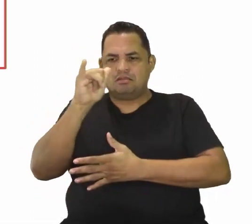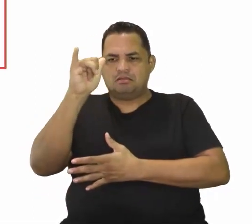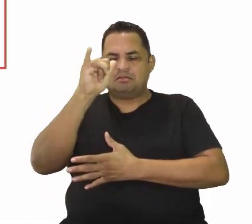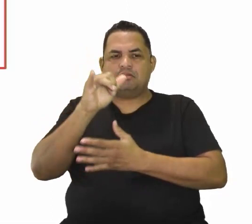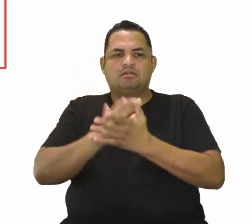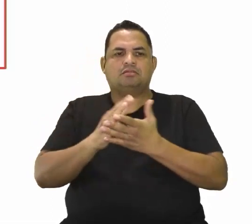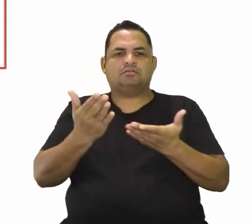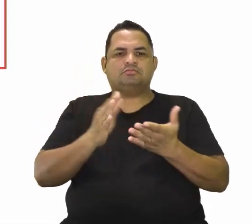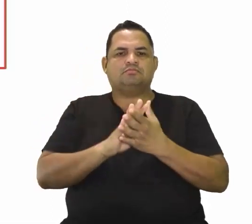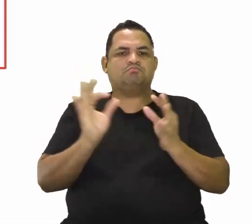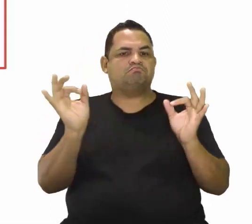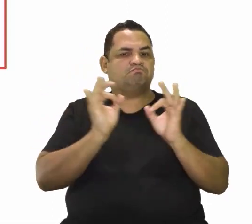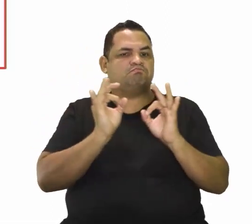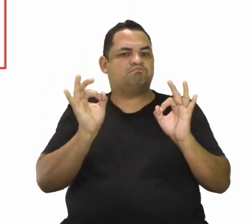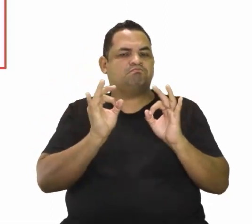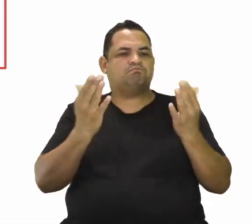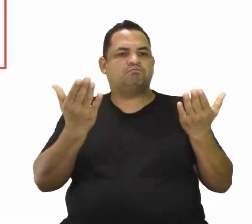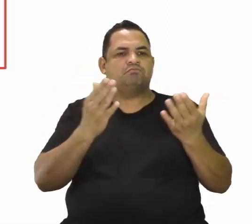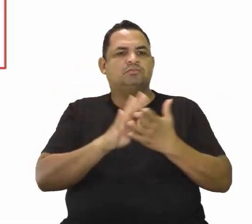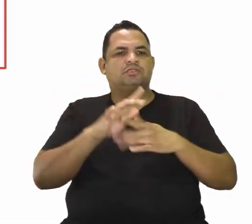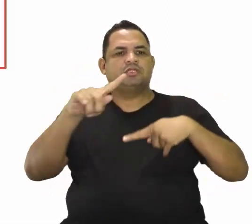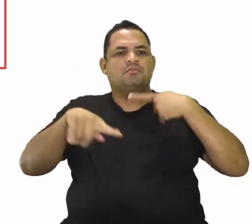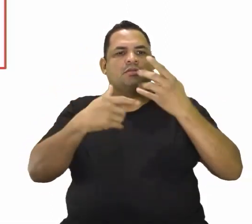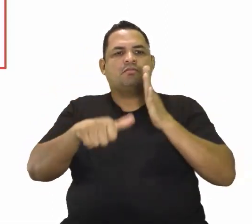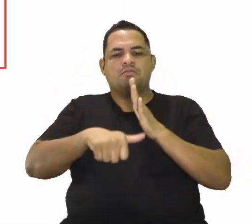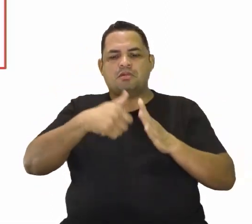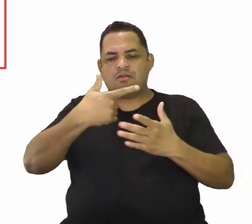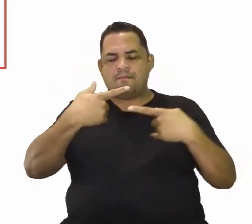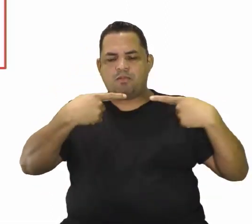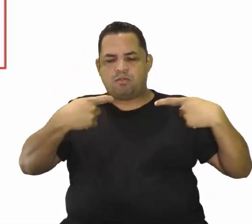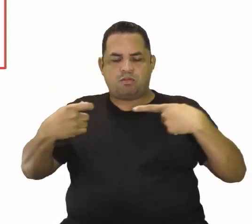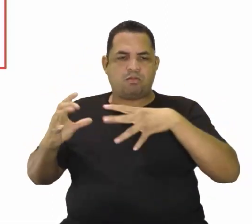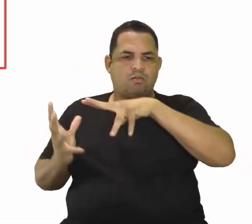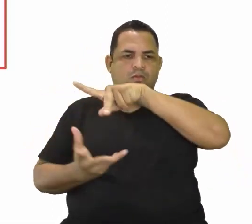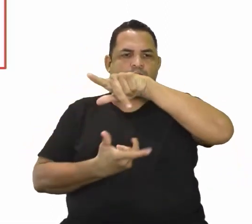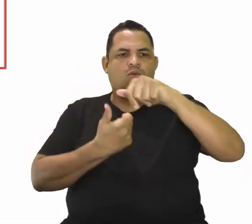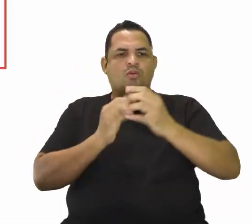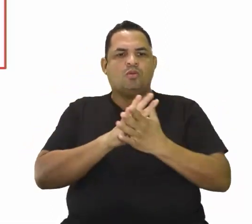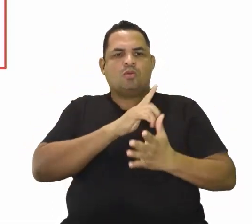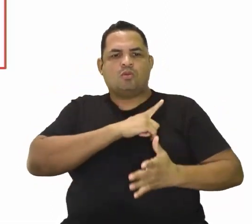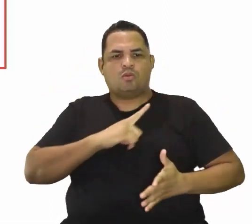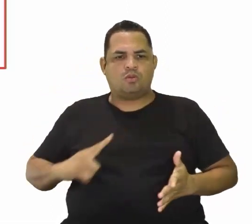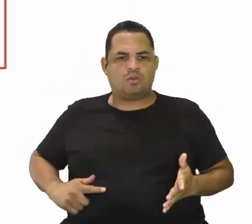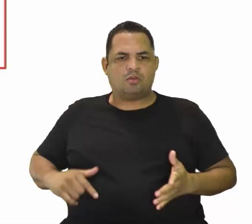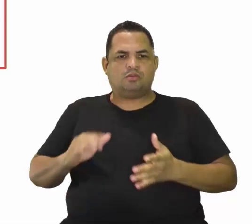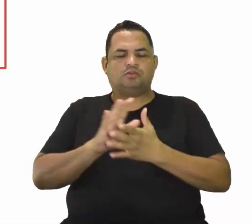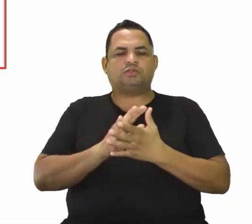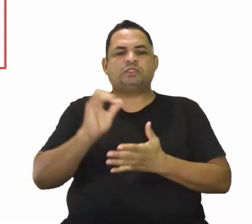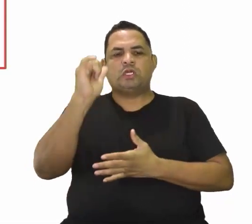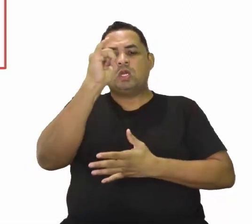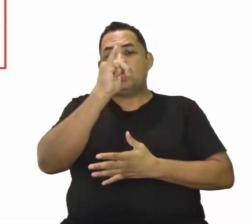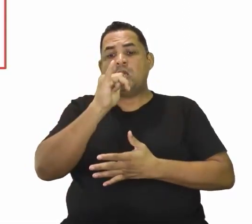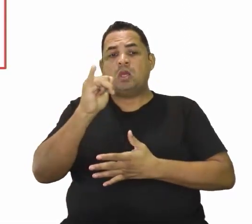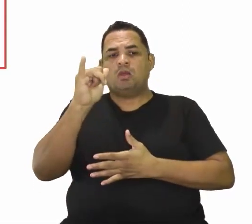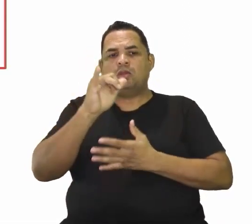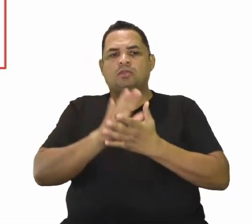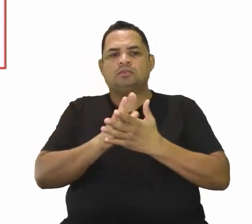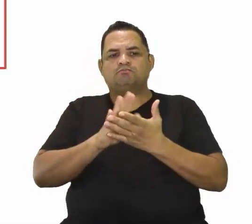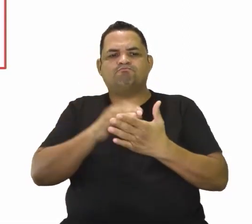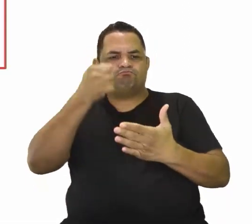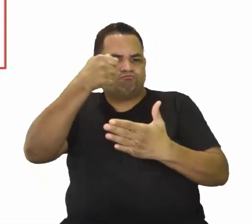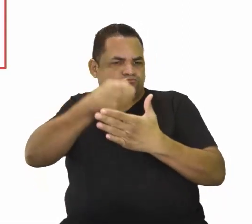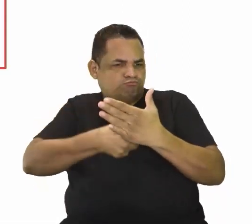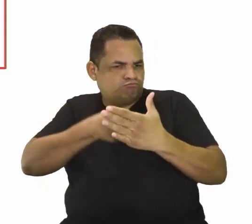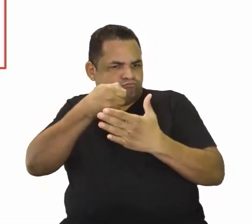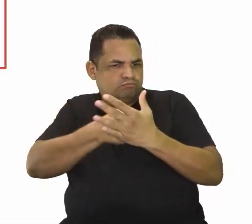comigo, perfeito? Após, então, a Primeira Guerra Mundial, o governo italiano teve que